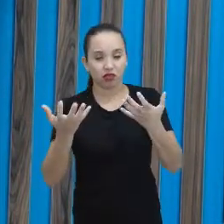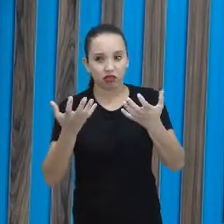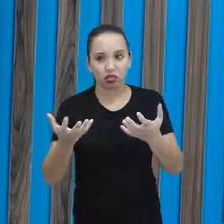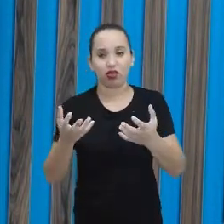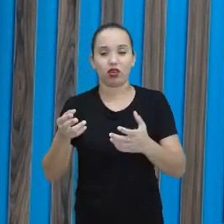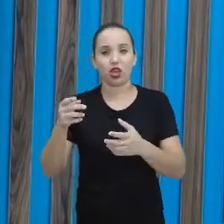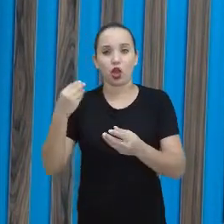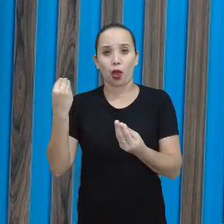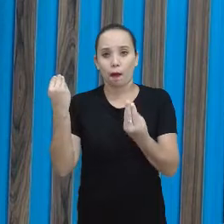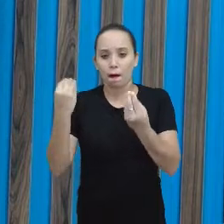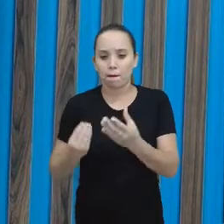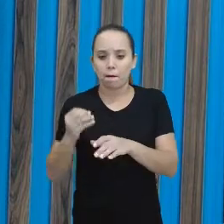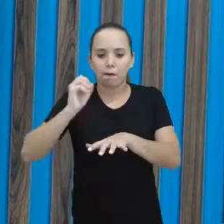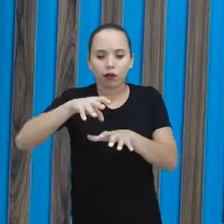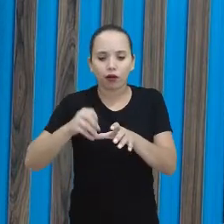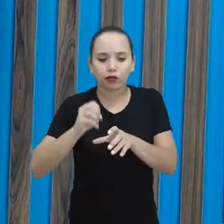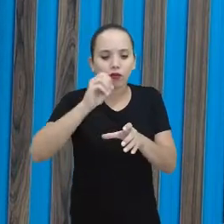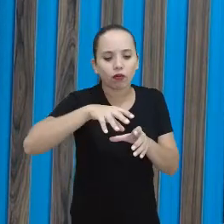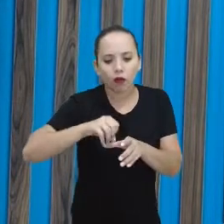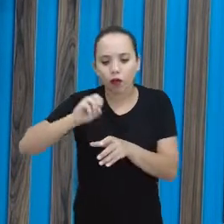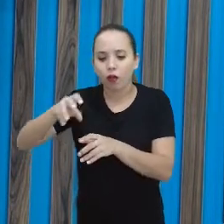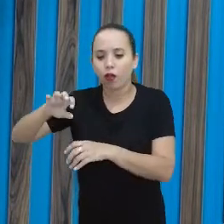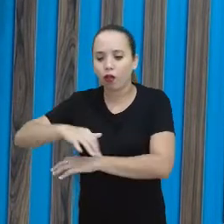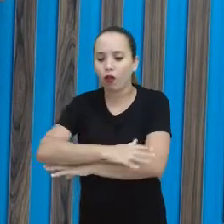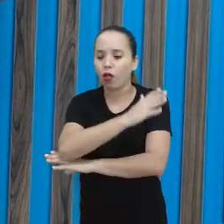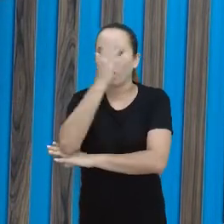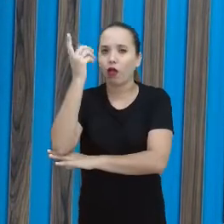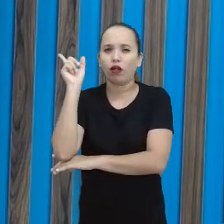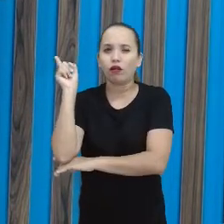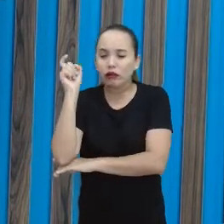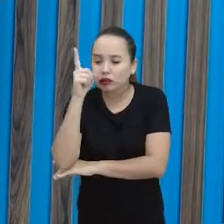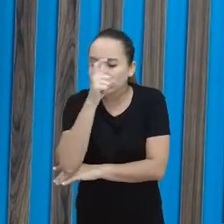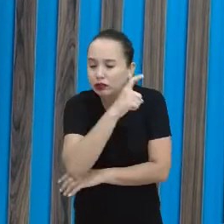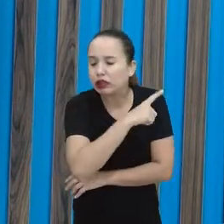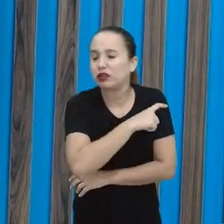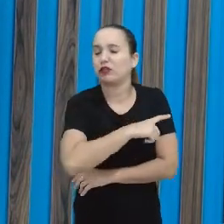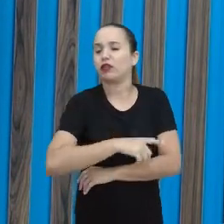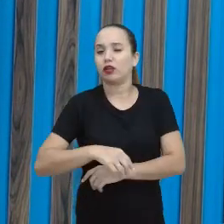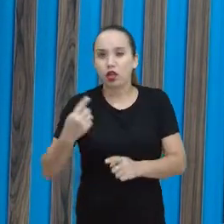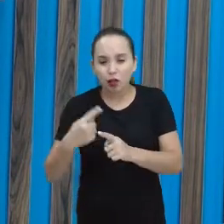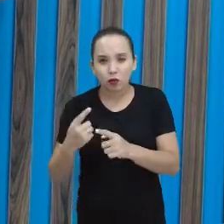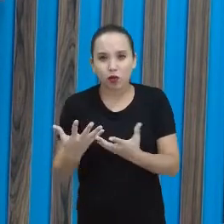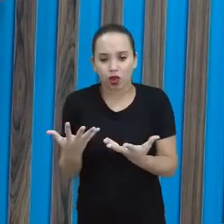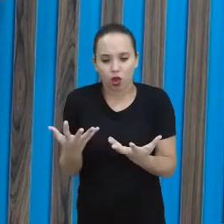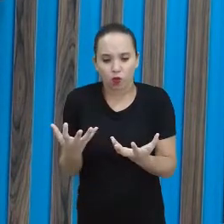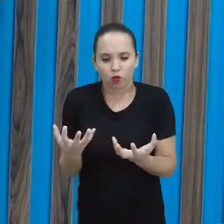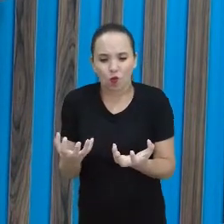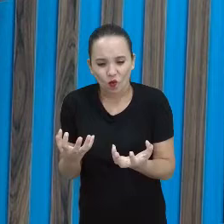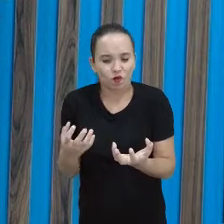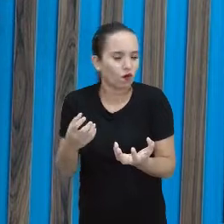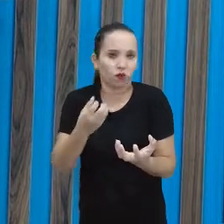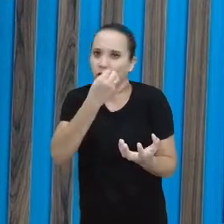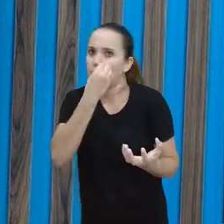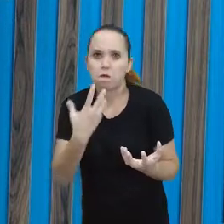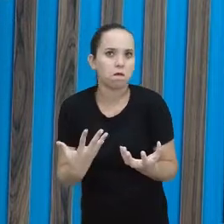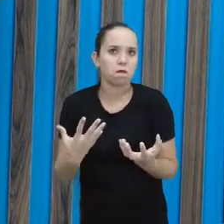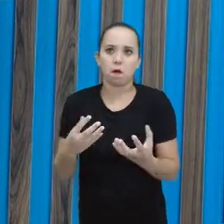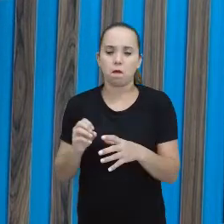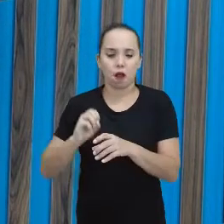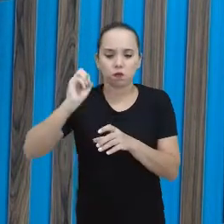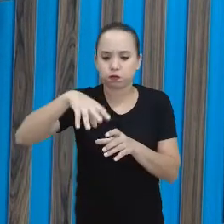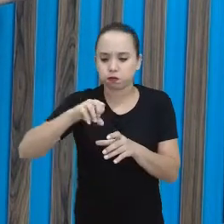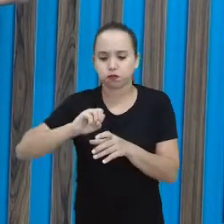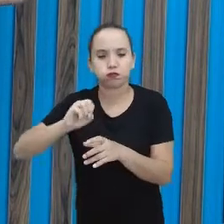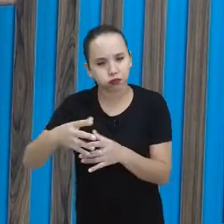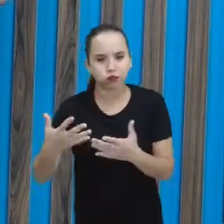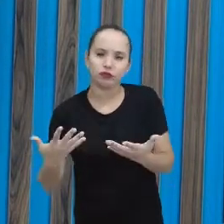tratar aquele solo. Veja só que dificuldade, né? Então perde-se nutrientes, perde-se, né, a qualidade do solo,